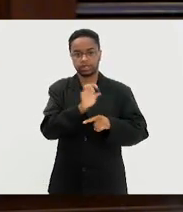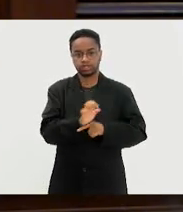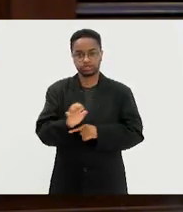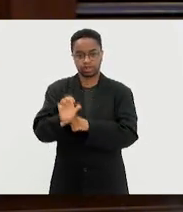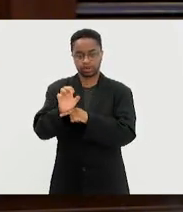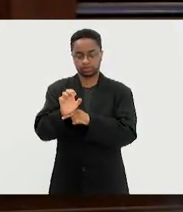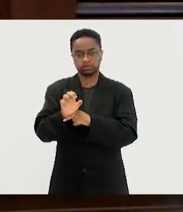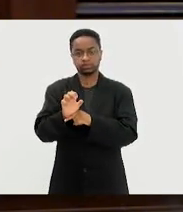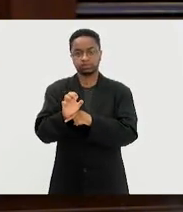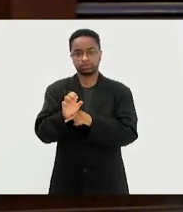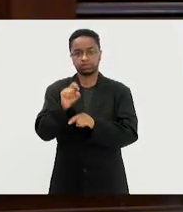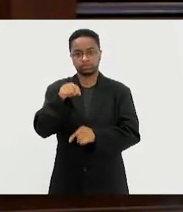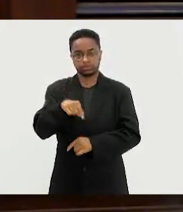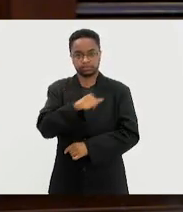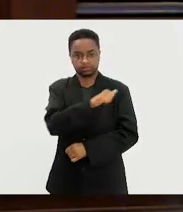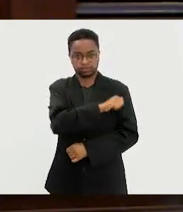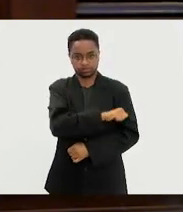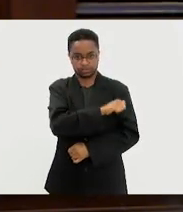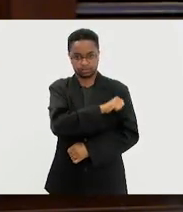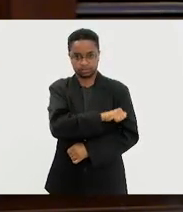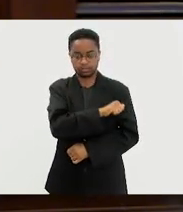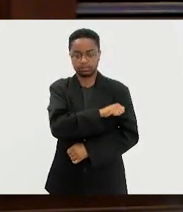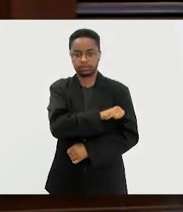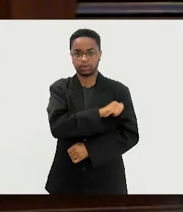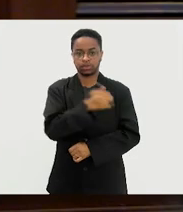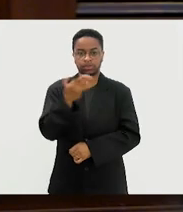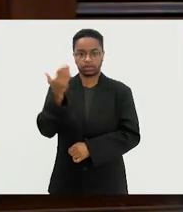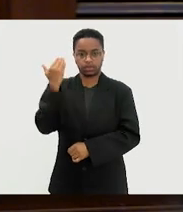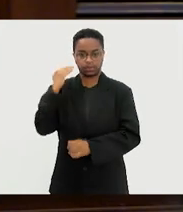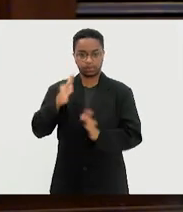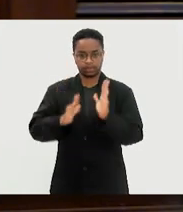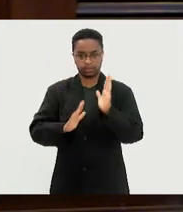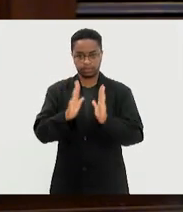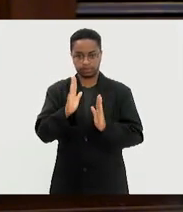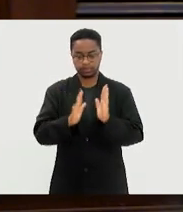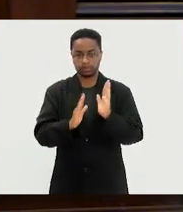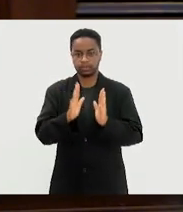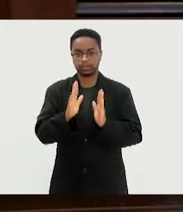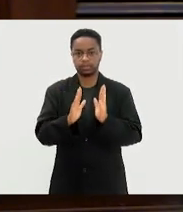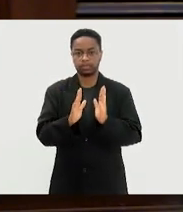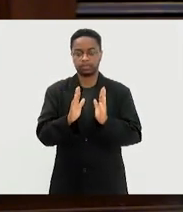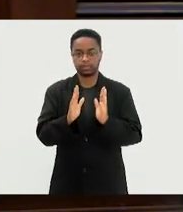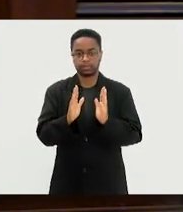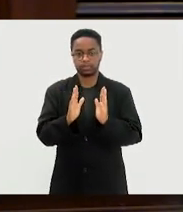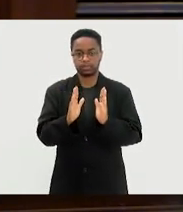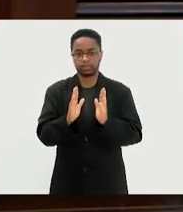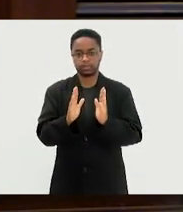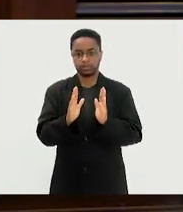Janeiro, naquela oportunidade, entre